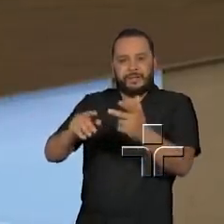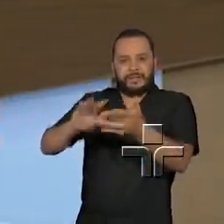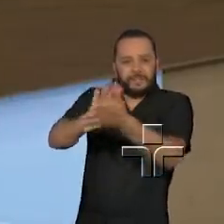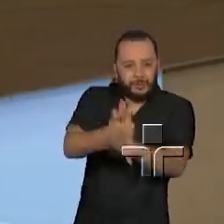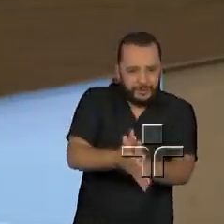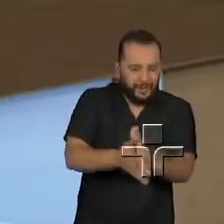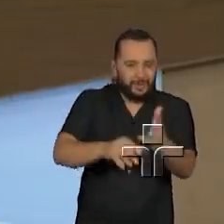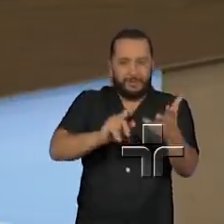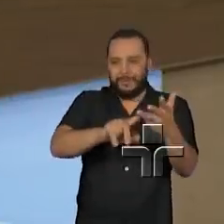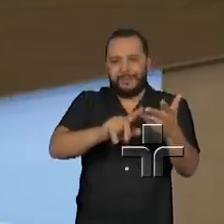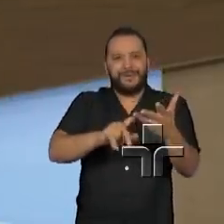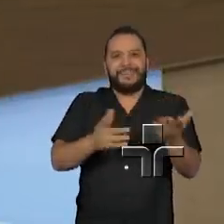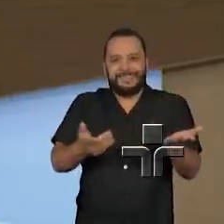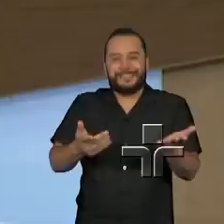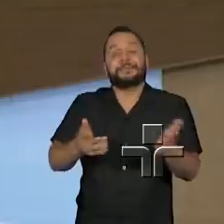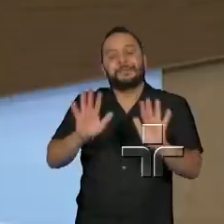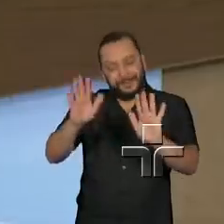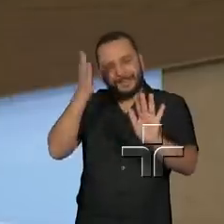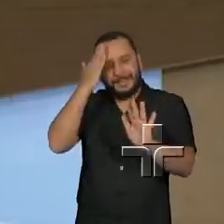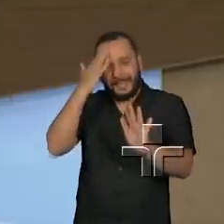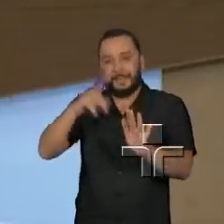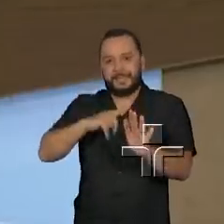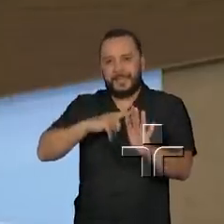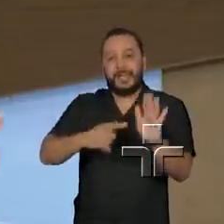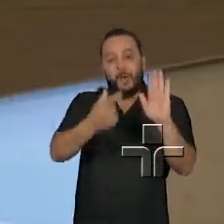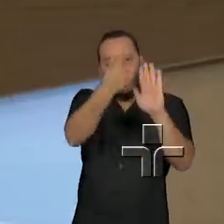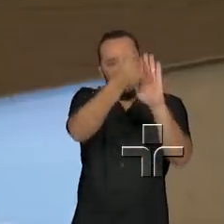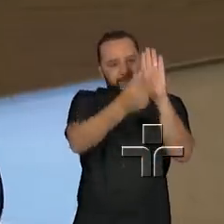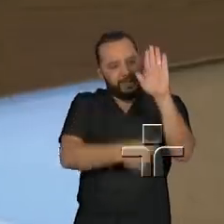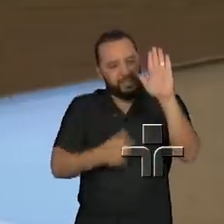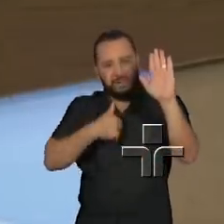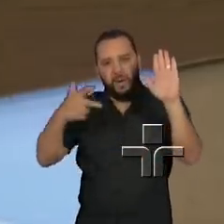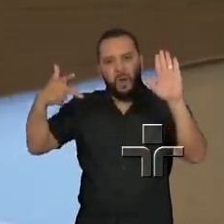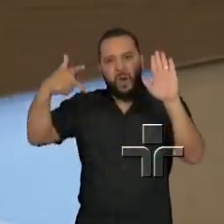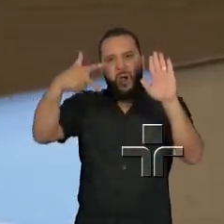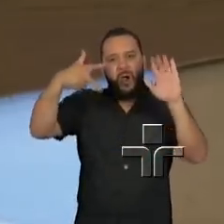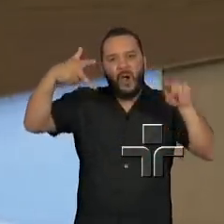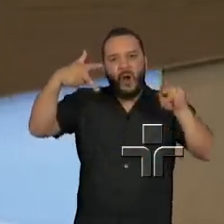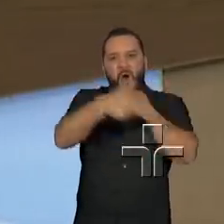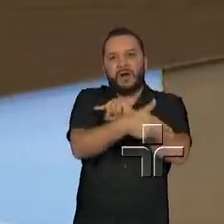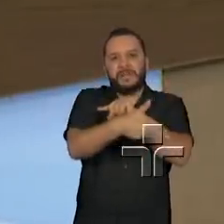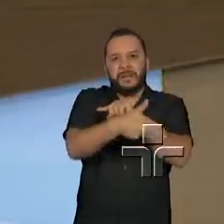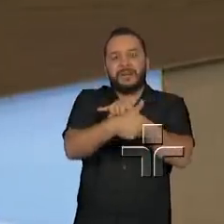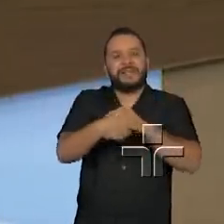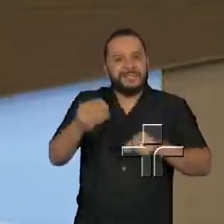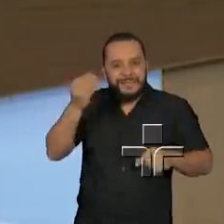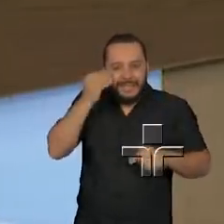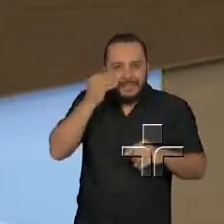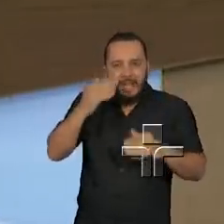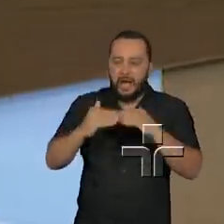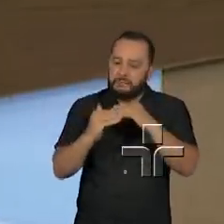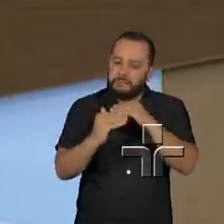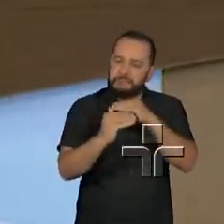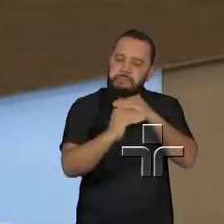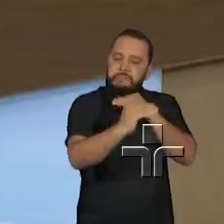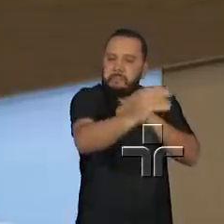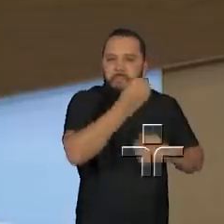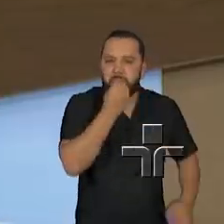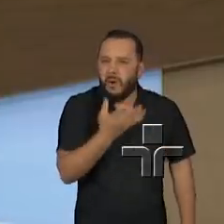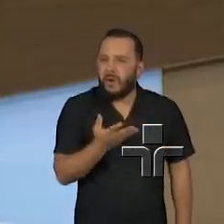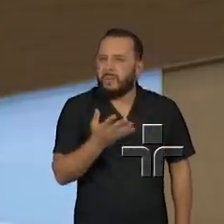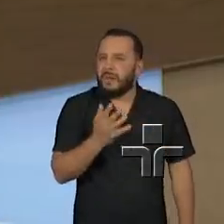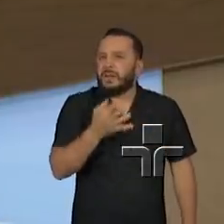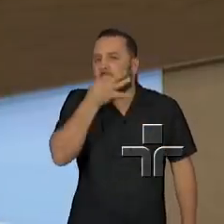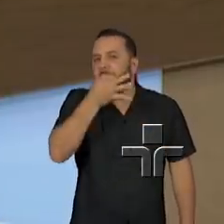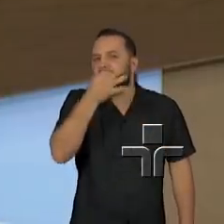e, ok, a gente tem um problema orçamentário atual, vamos cortar um pouco, mas vamos tentar manter a coisa saudável. Como é que, na sua opinião, a